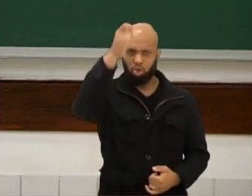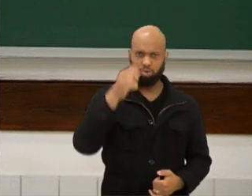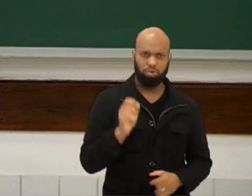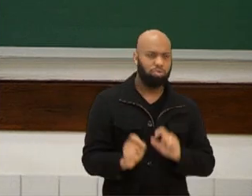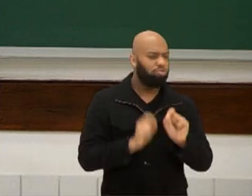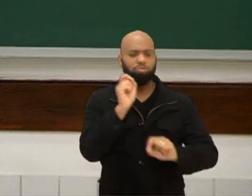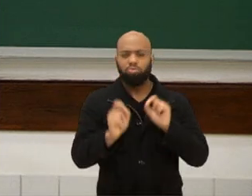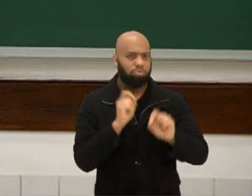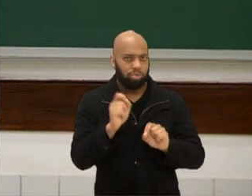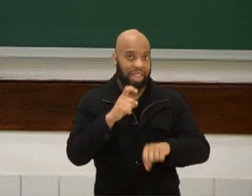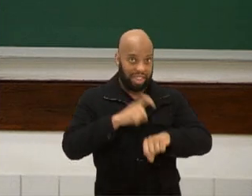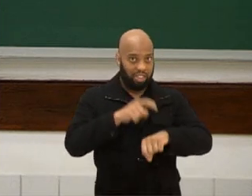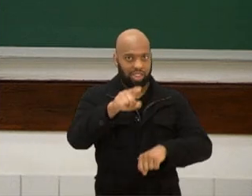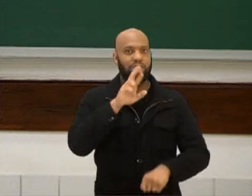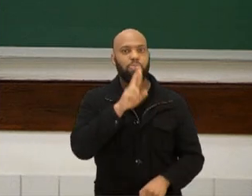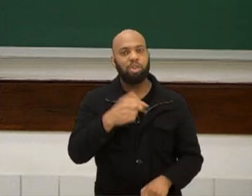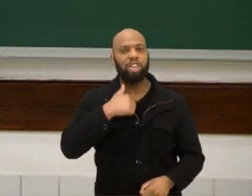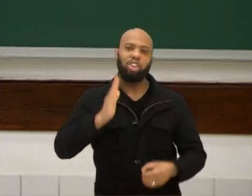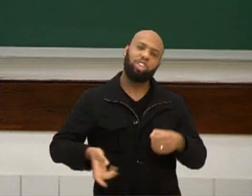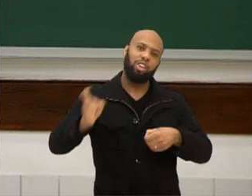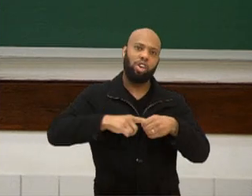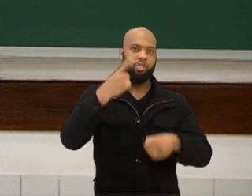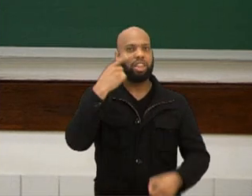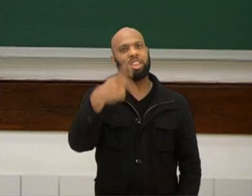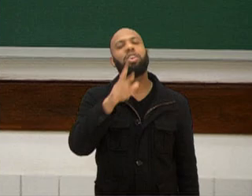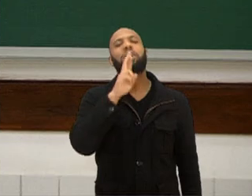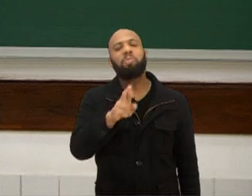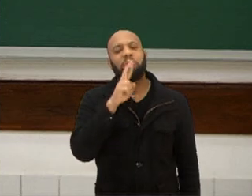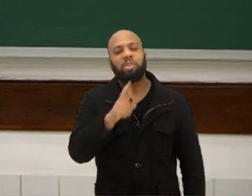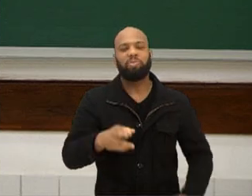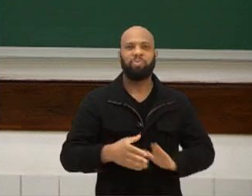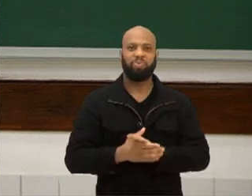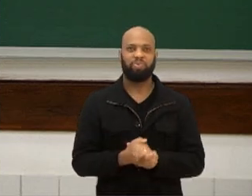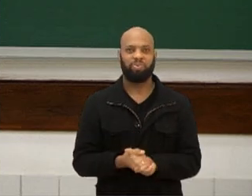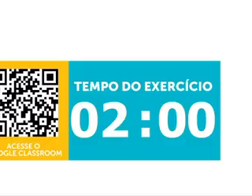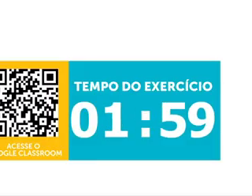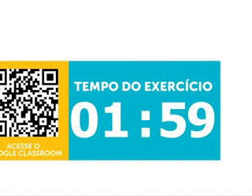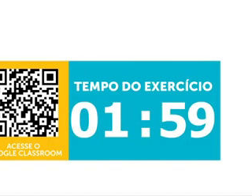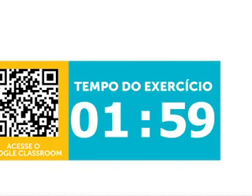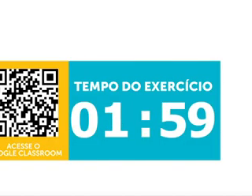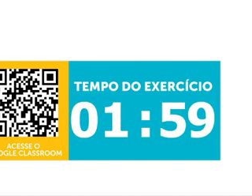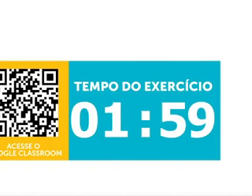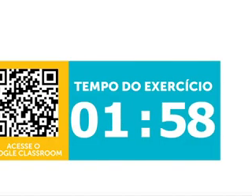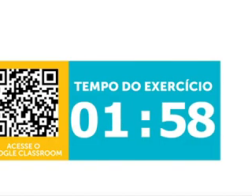nesse conto de fadas? Tempinho para você reler, lembrar do conto de fadas e eu já volto.